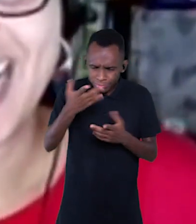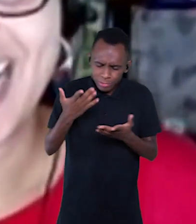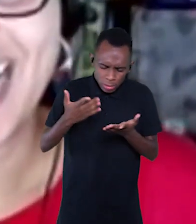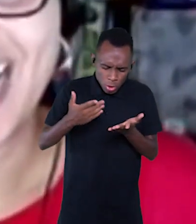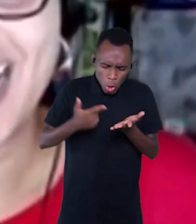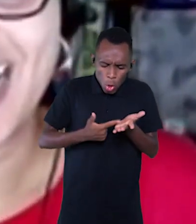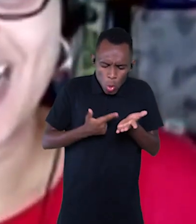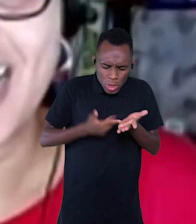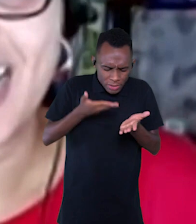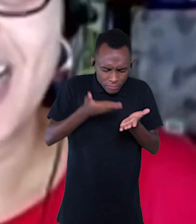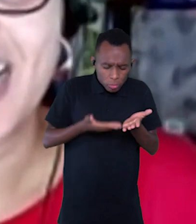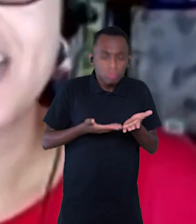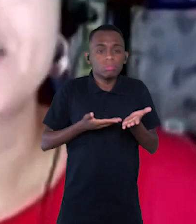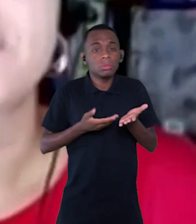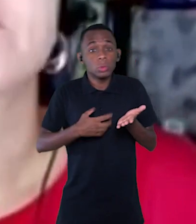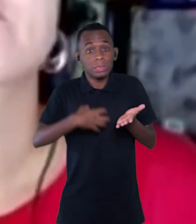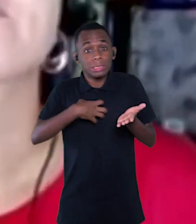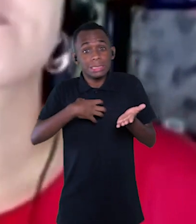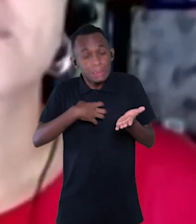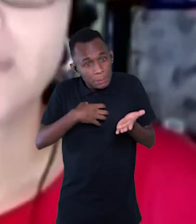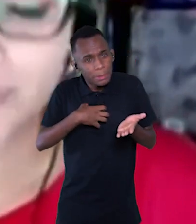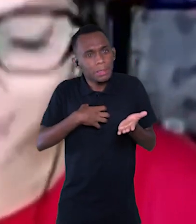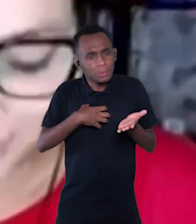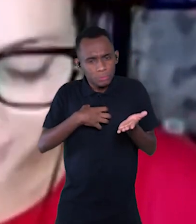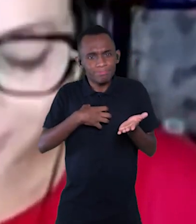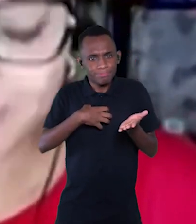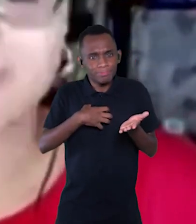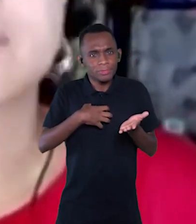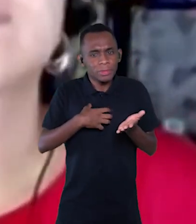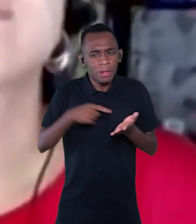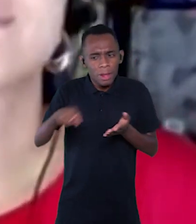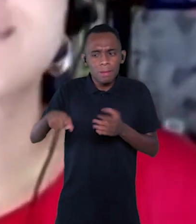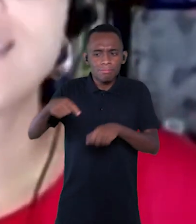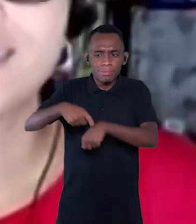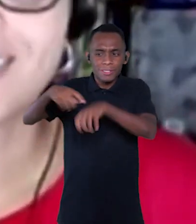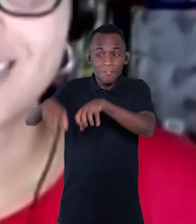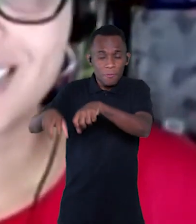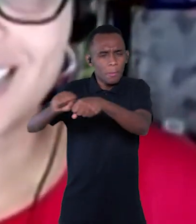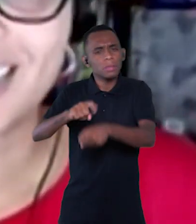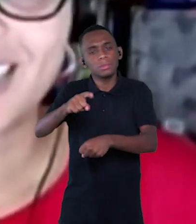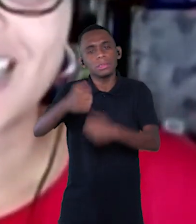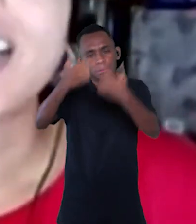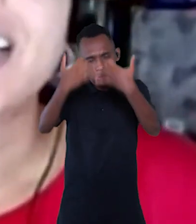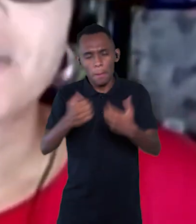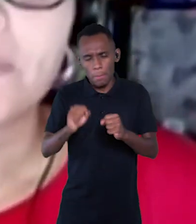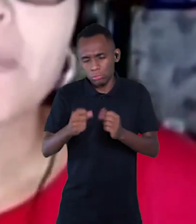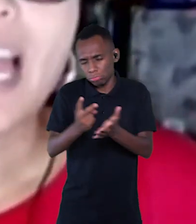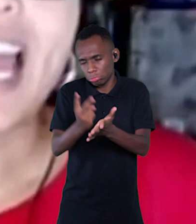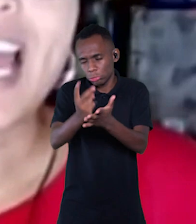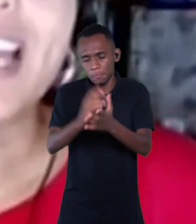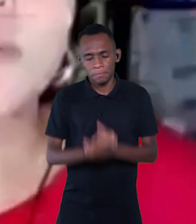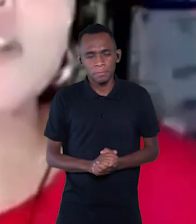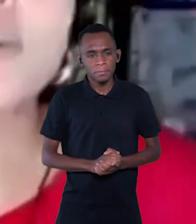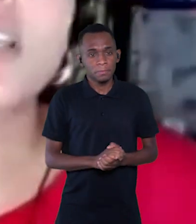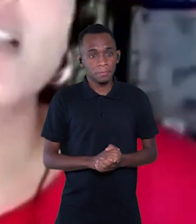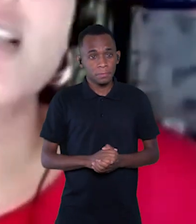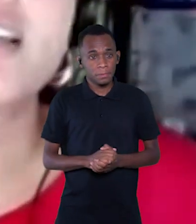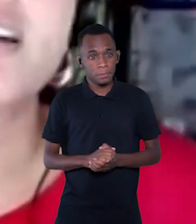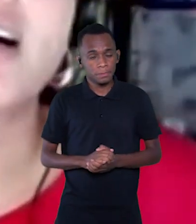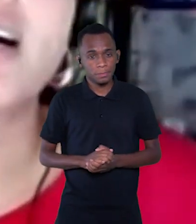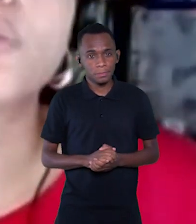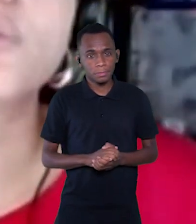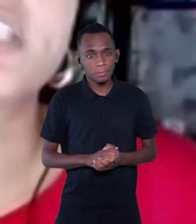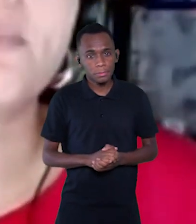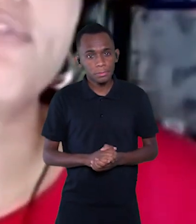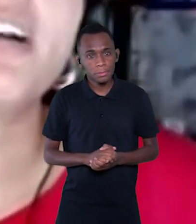nossa, esse sentimento que você teve ali já na formatura, né, que bom que você está falando, pode continuar. Eu acho